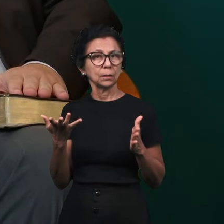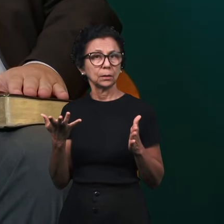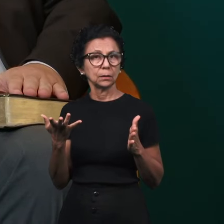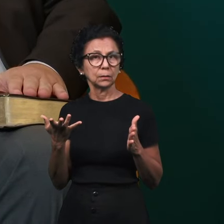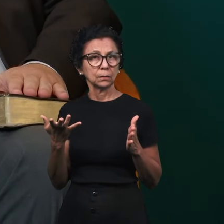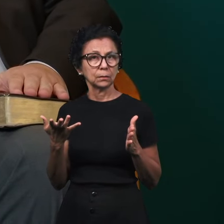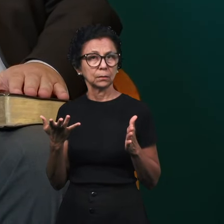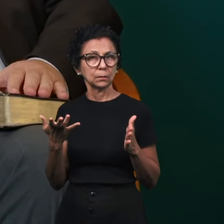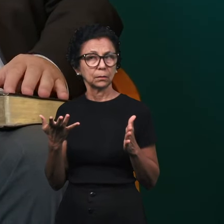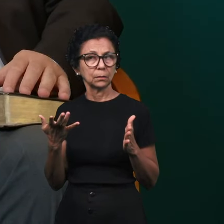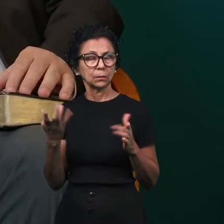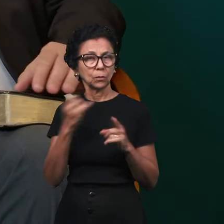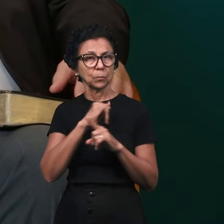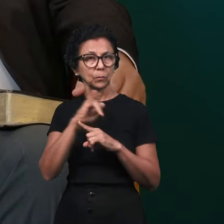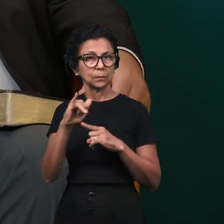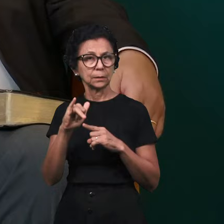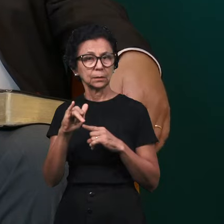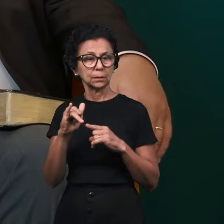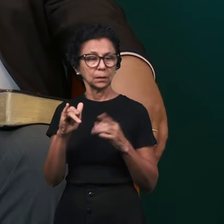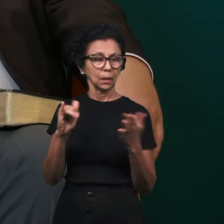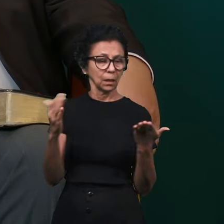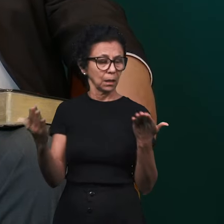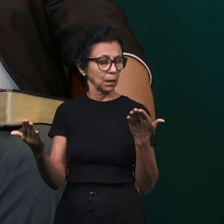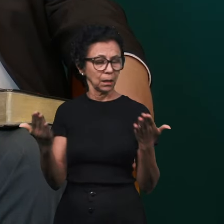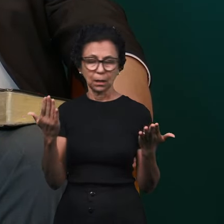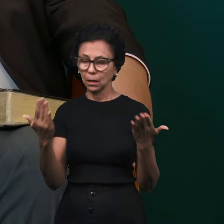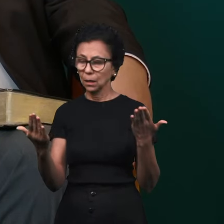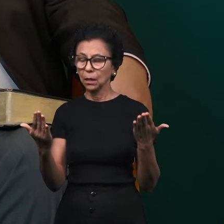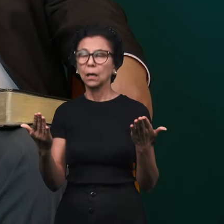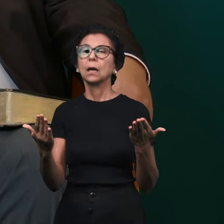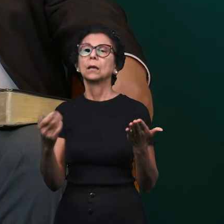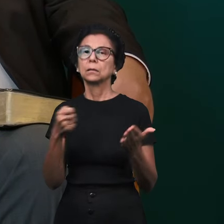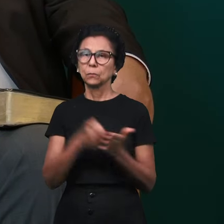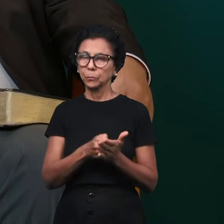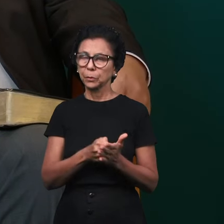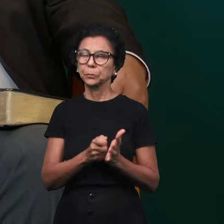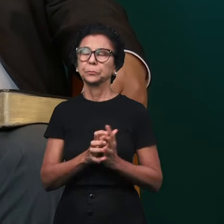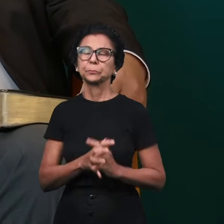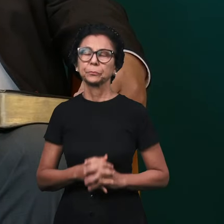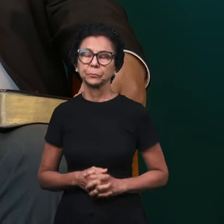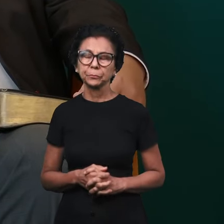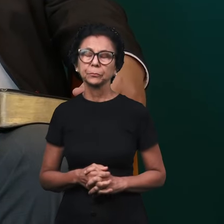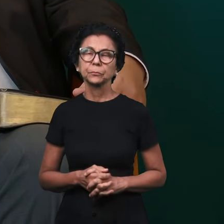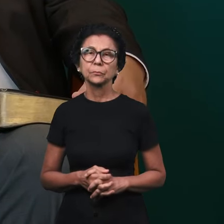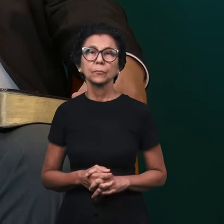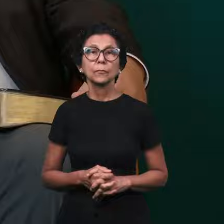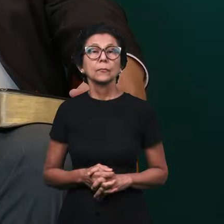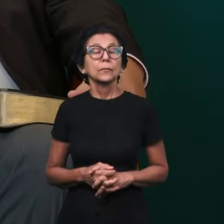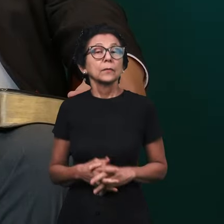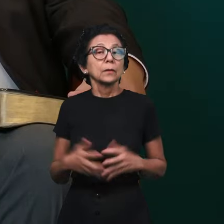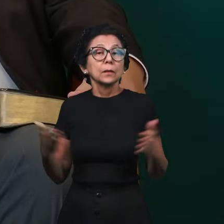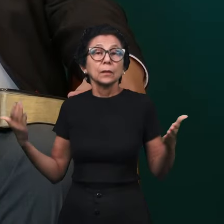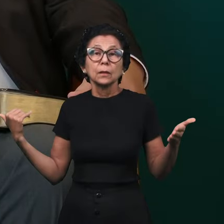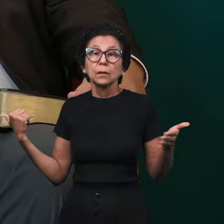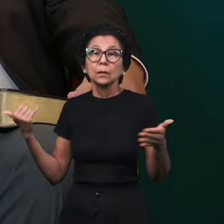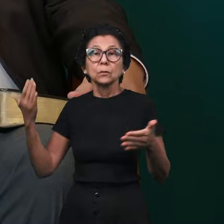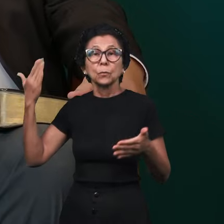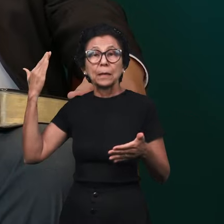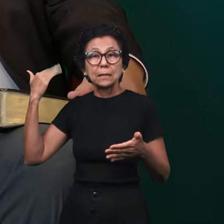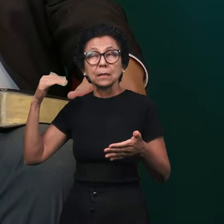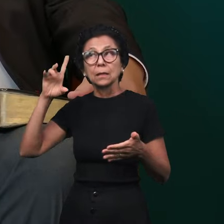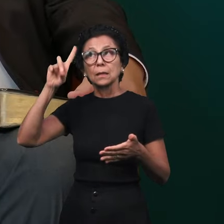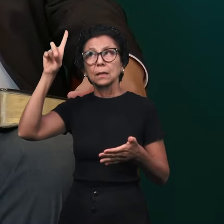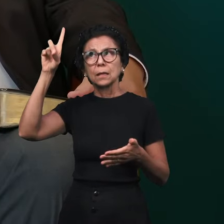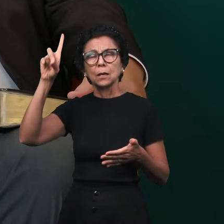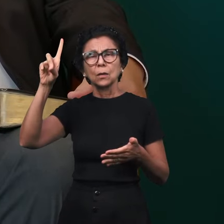bate exatamente. Mas o que é importante também para o homem saber hoje é que Deus fala nos nossos dias como